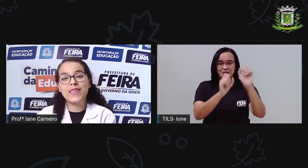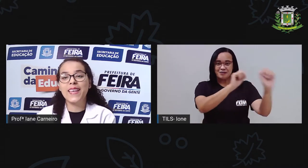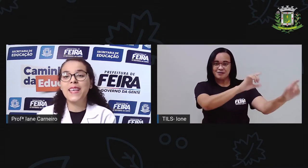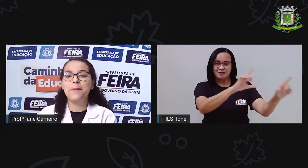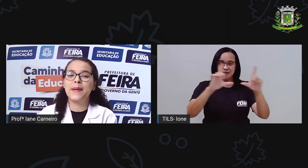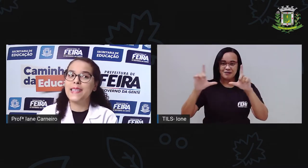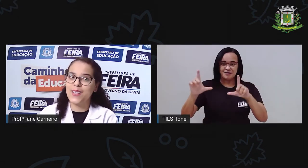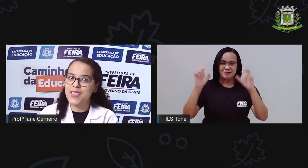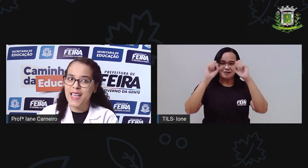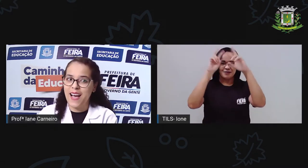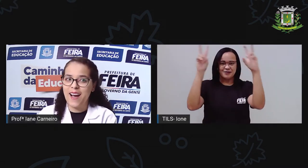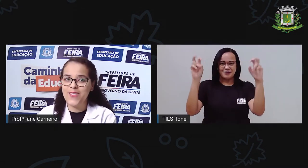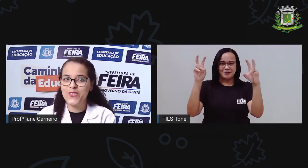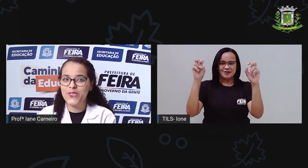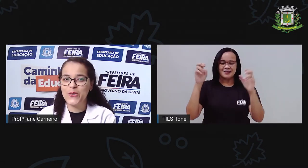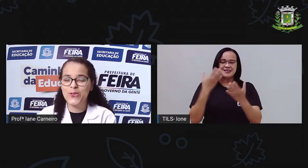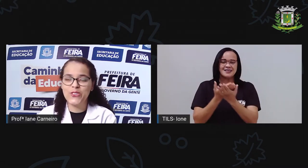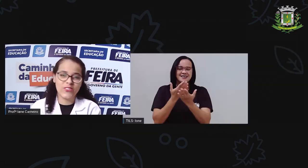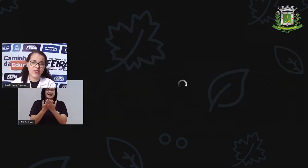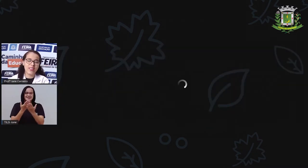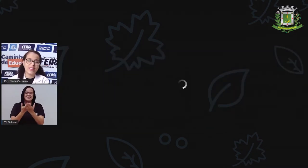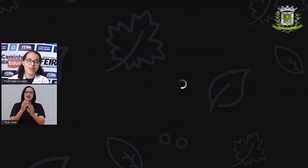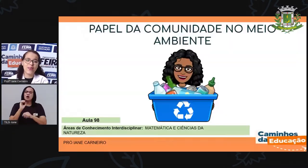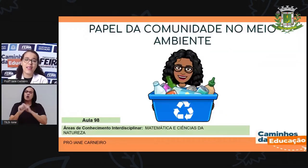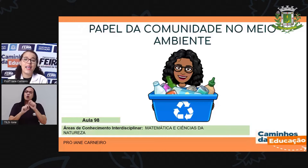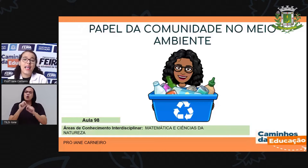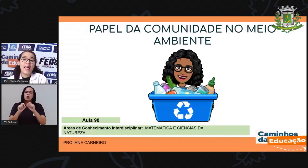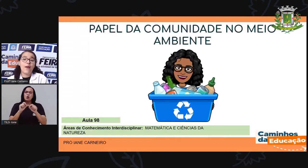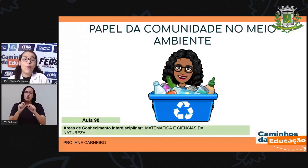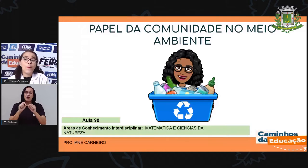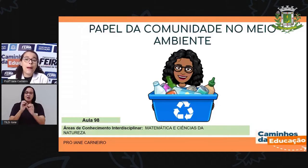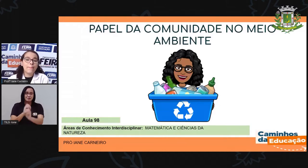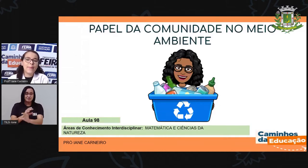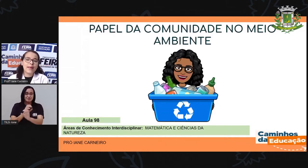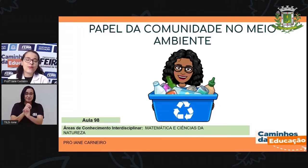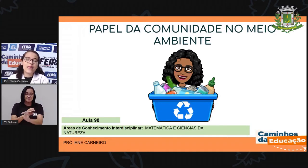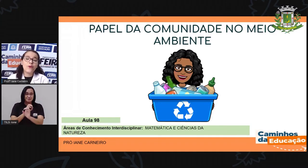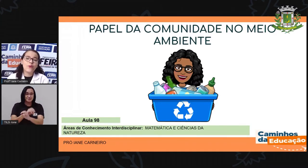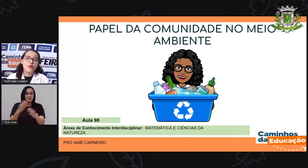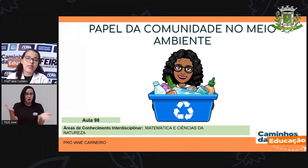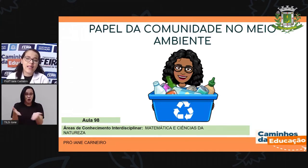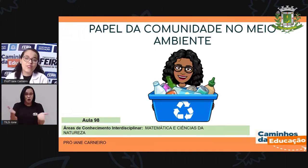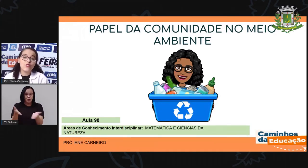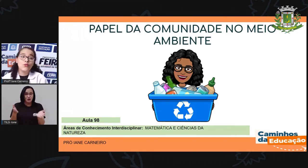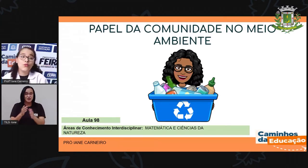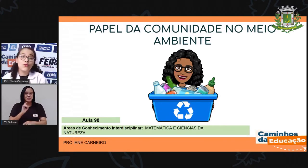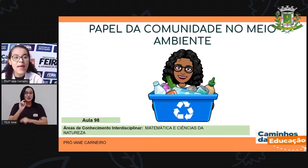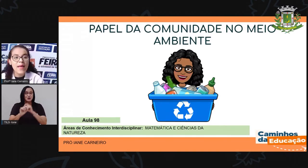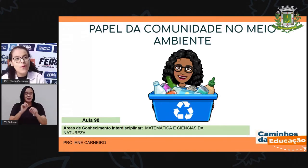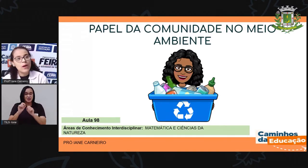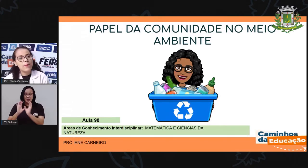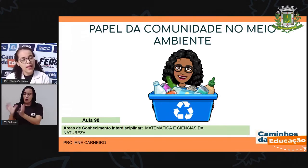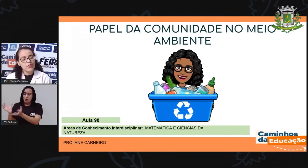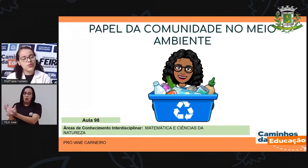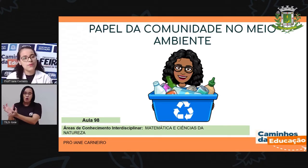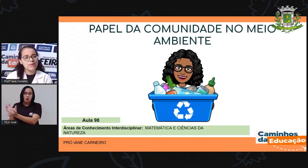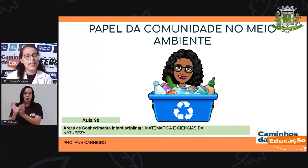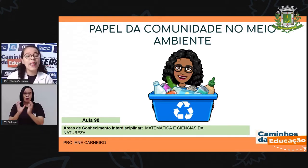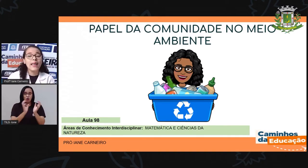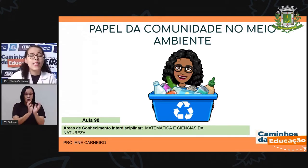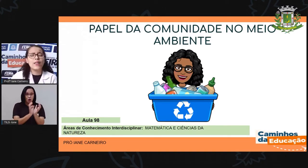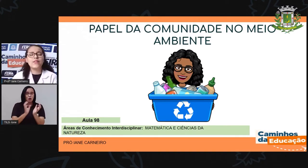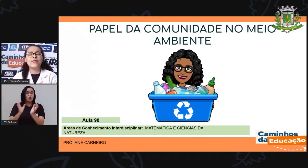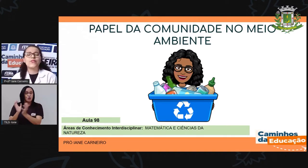o tema da nossa aula de hoje, olha só, é o papel da comunidade no meio ambiente.